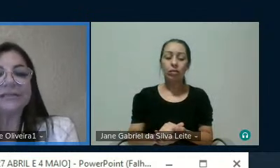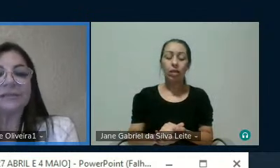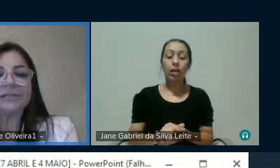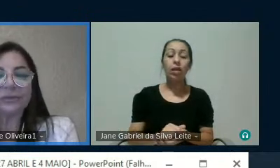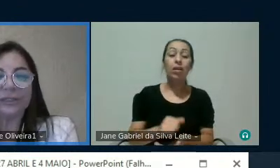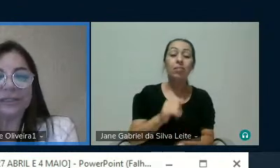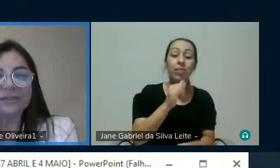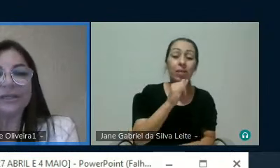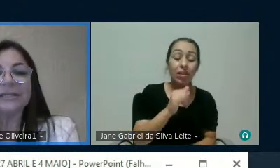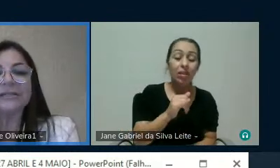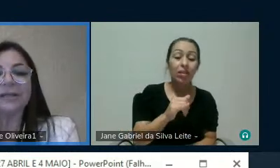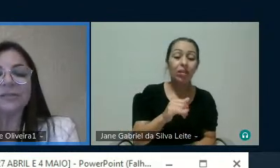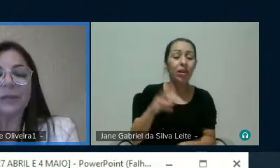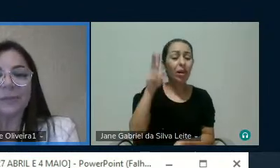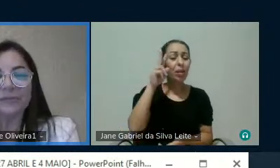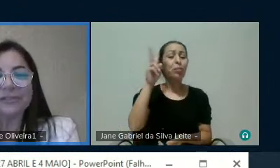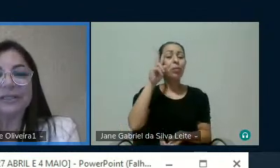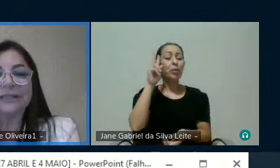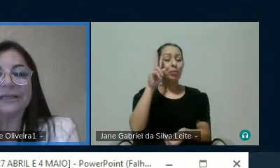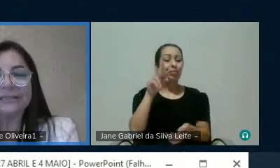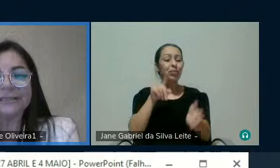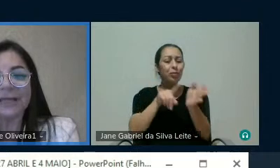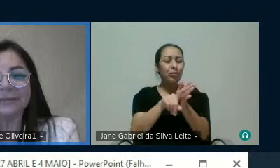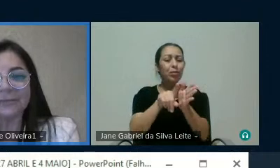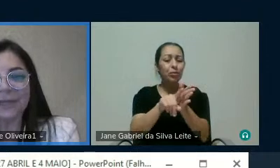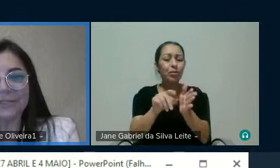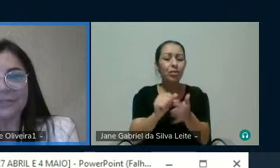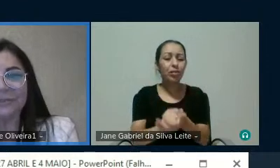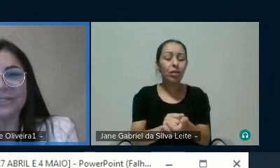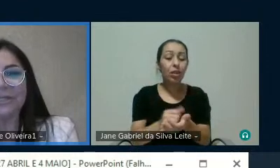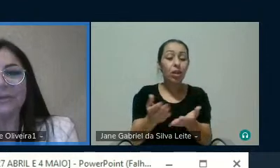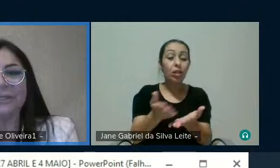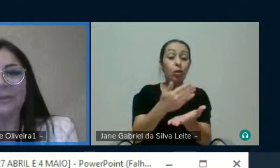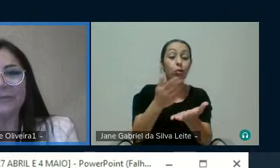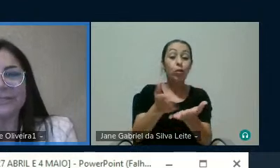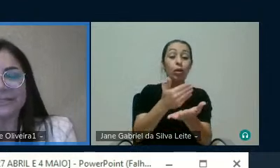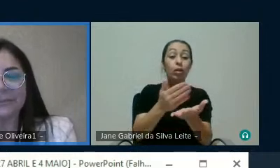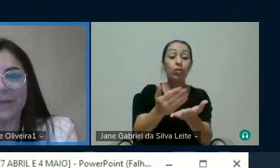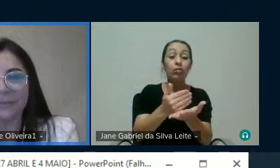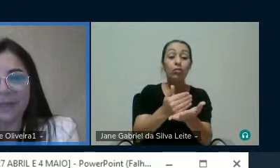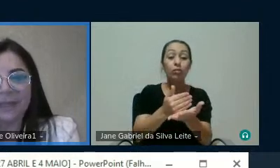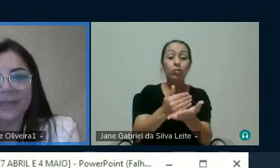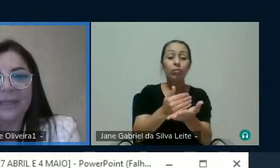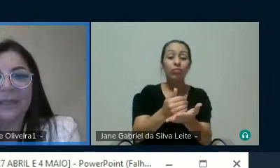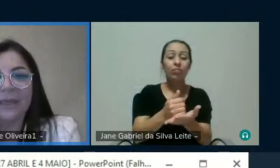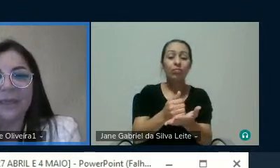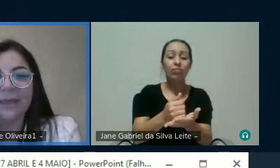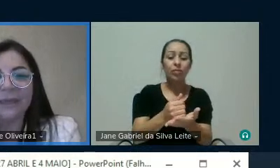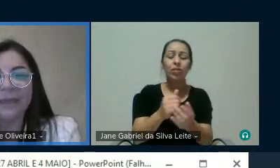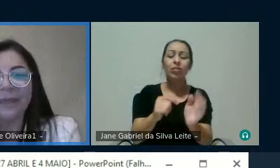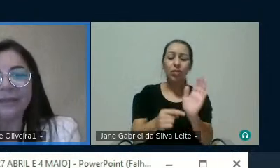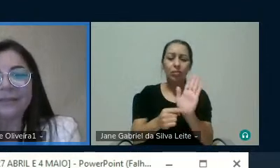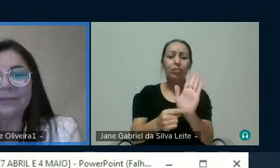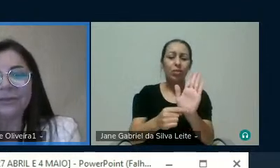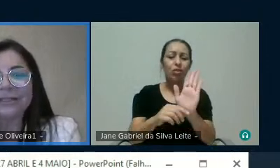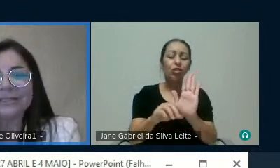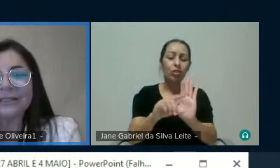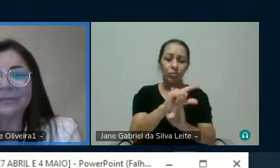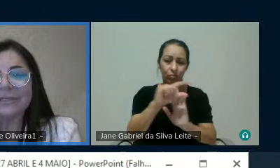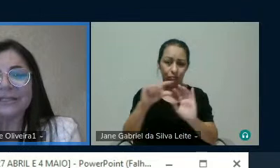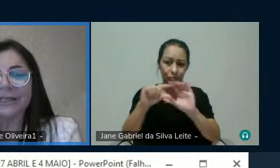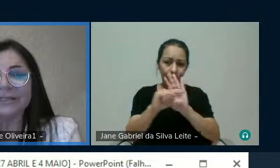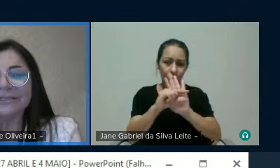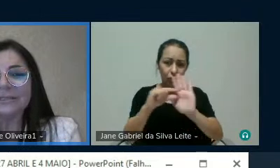livro de lendas amazônicas organizados pela professora Thais, exatamente. Vou deixar o link para vocês também. Tem